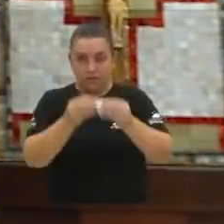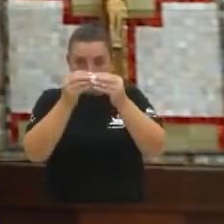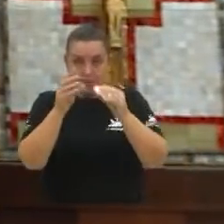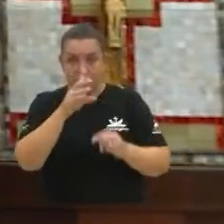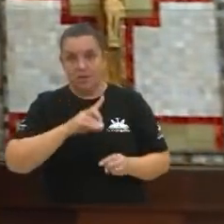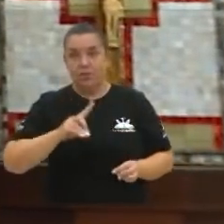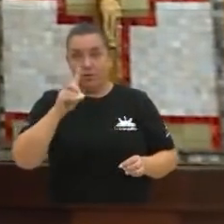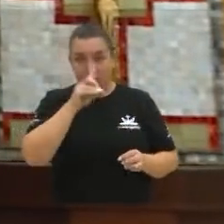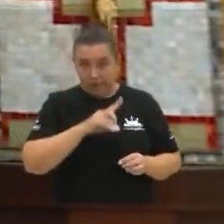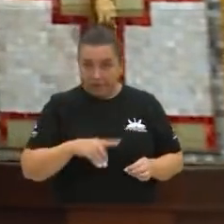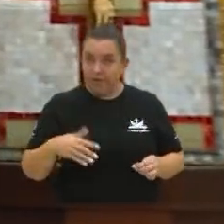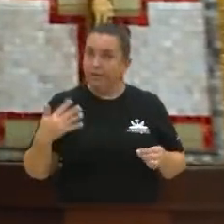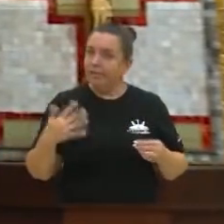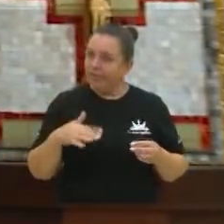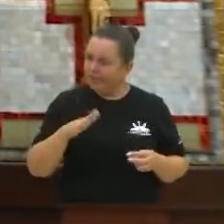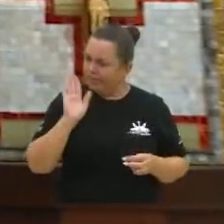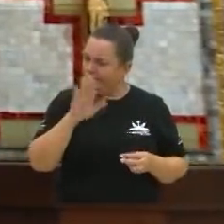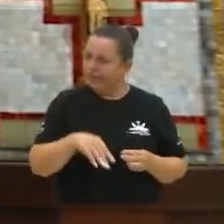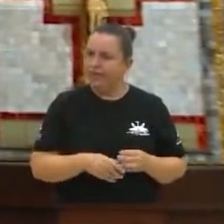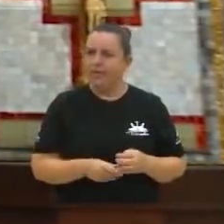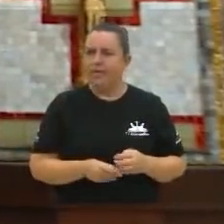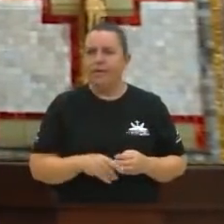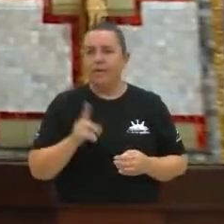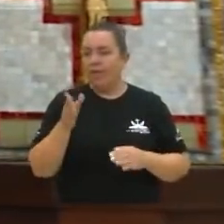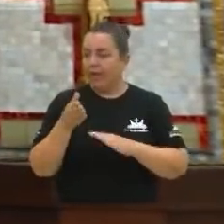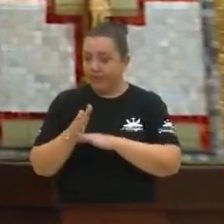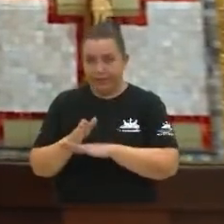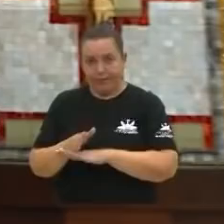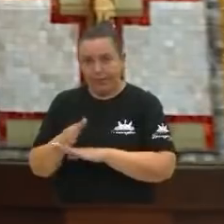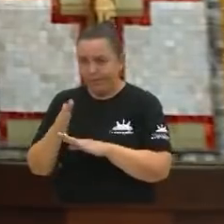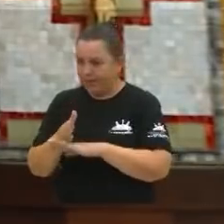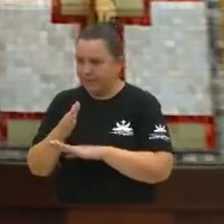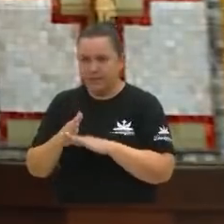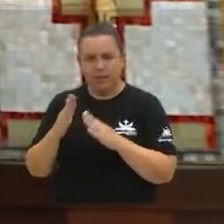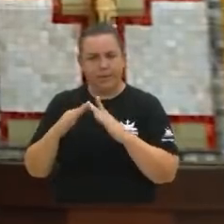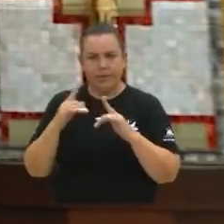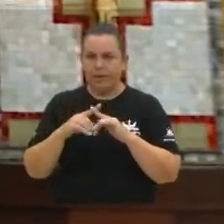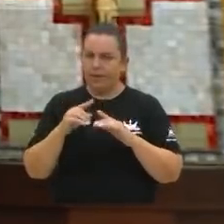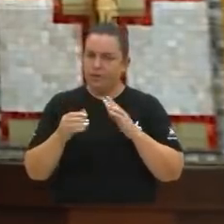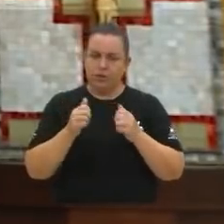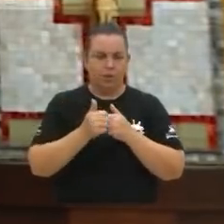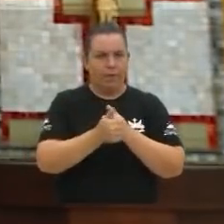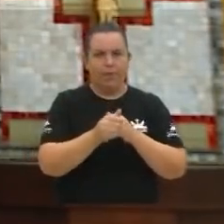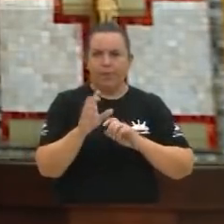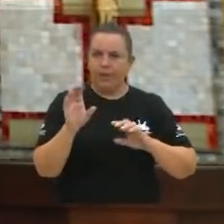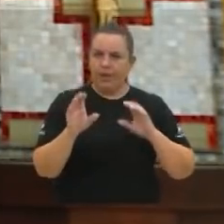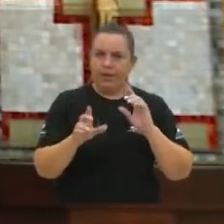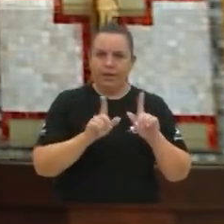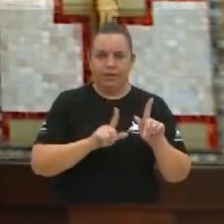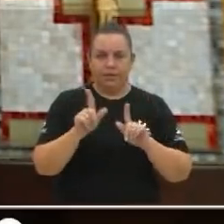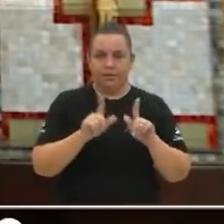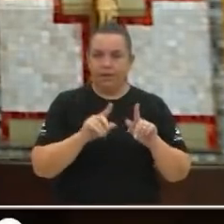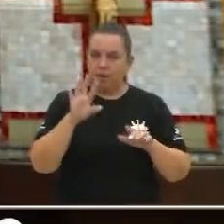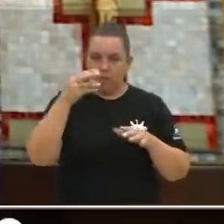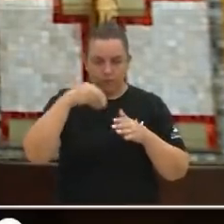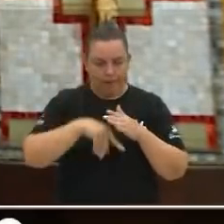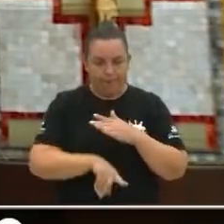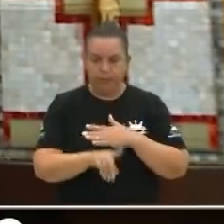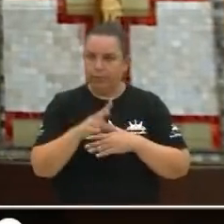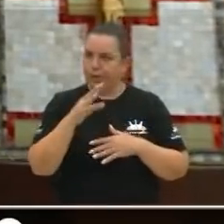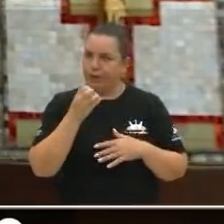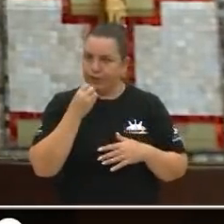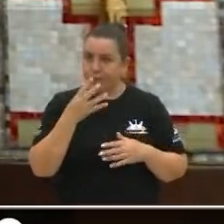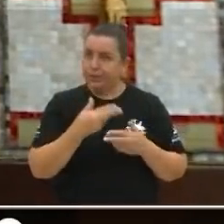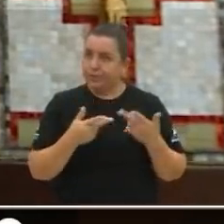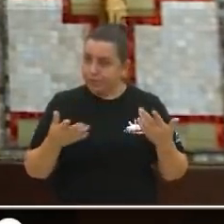missa no domingo já não vão para igreja ela acompanha pelos meios de comunicação é a não está mergulhado no bom não